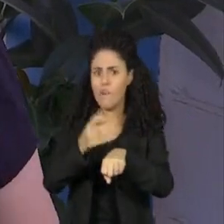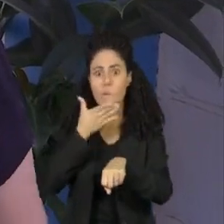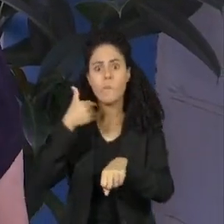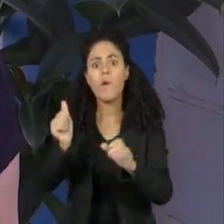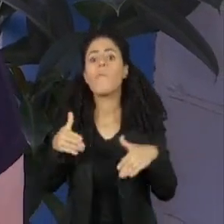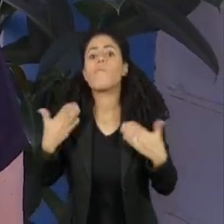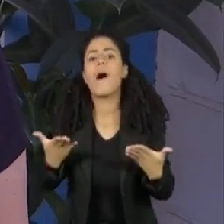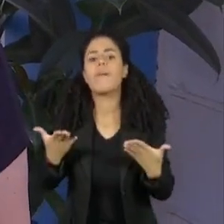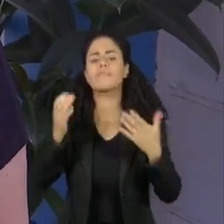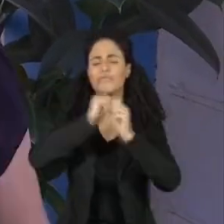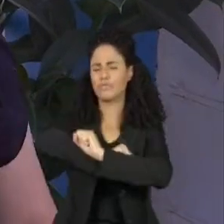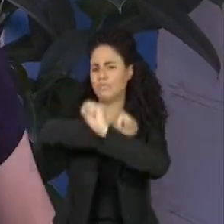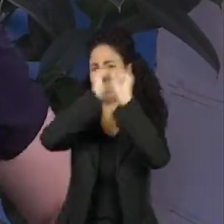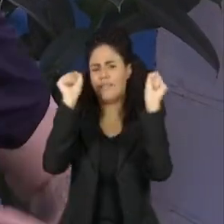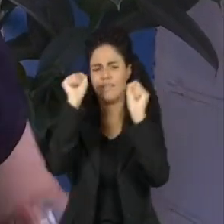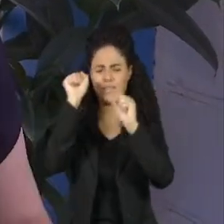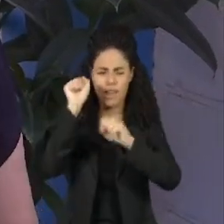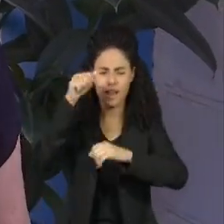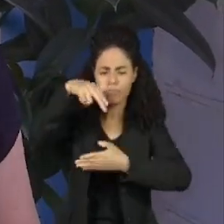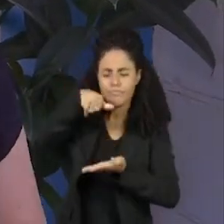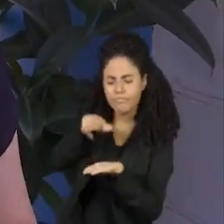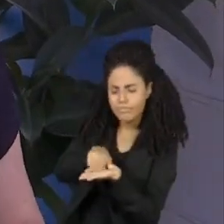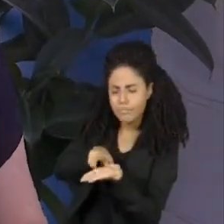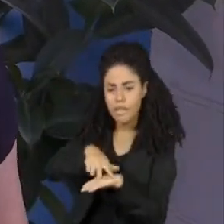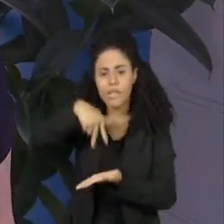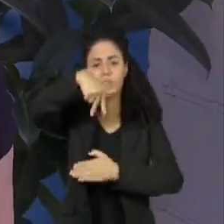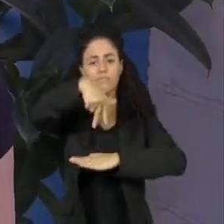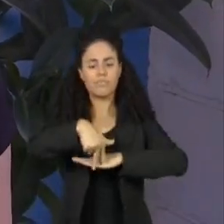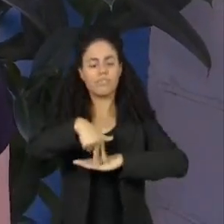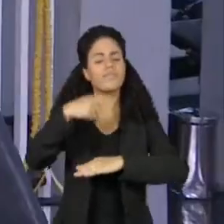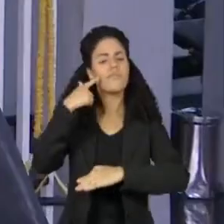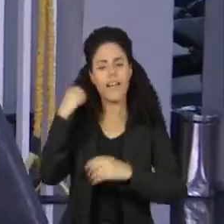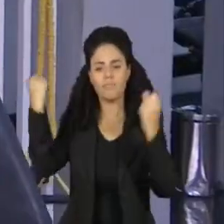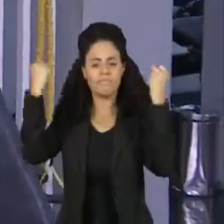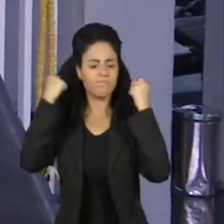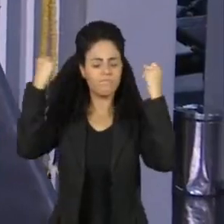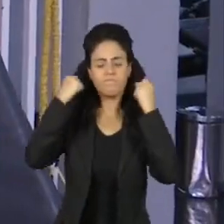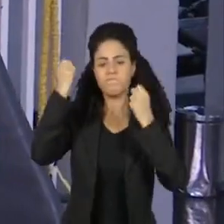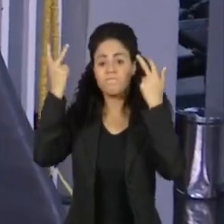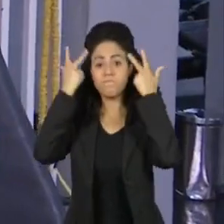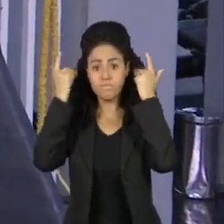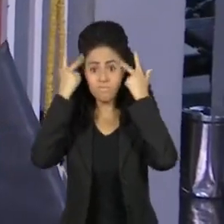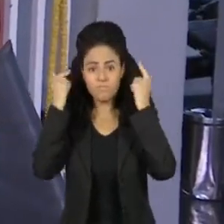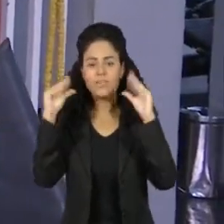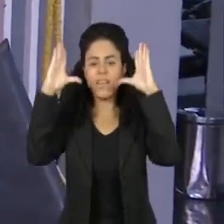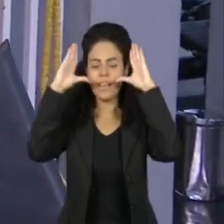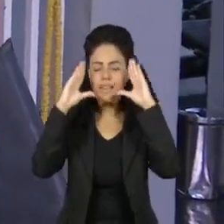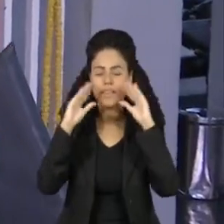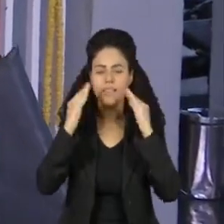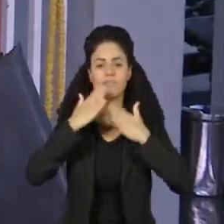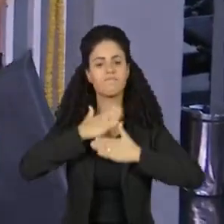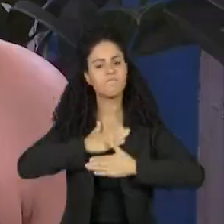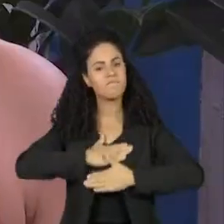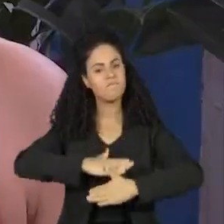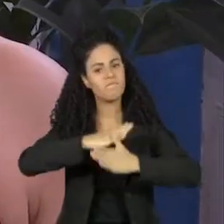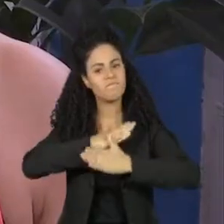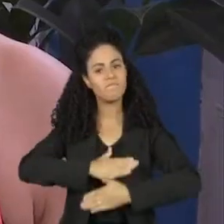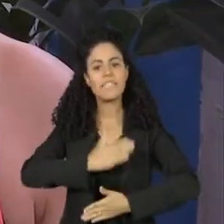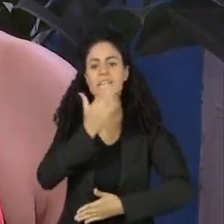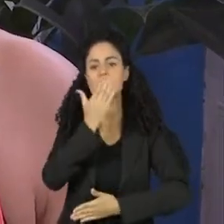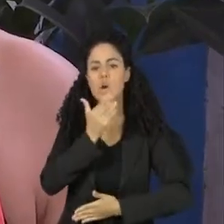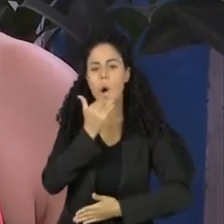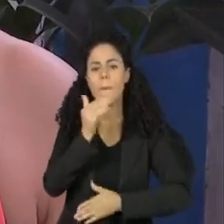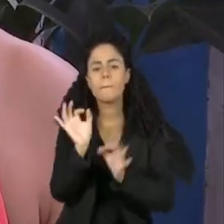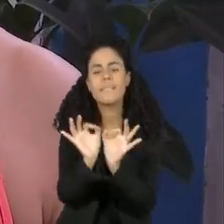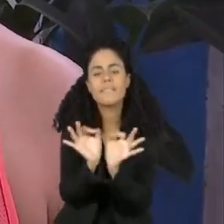vir para atividade física, que o restante do dia é um dia bem produtivo. A noite é de descanso e alimentação leve. Geralmente